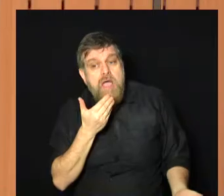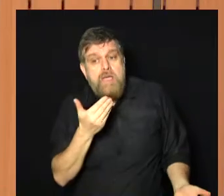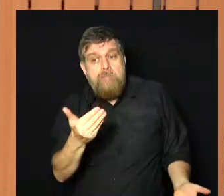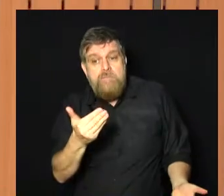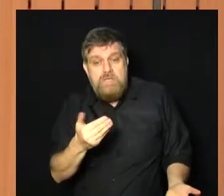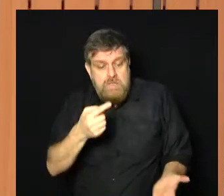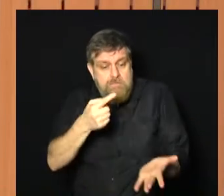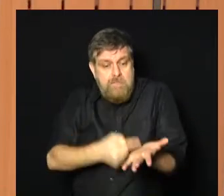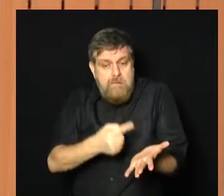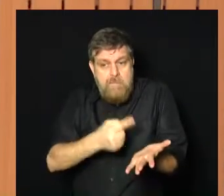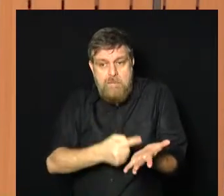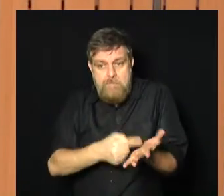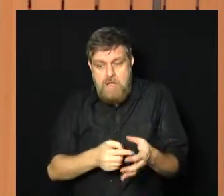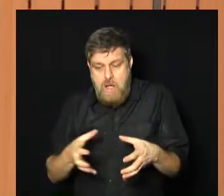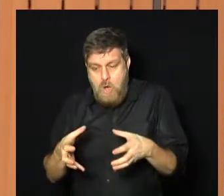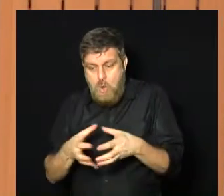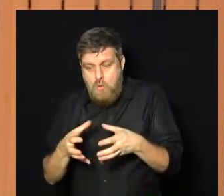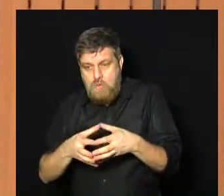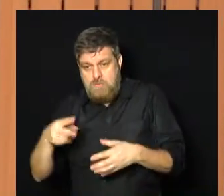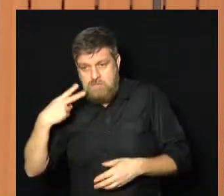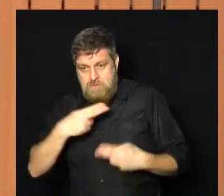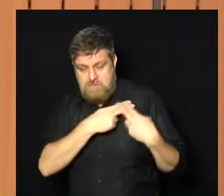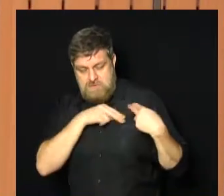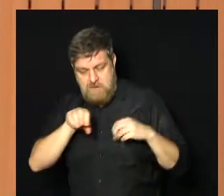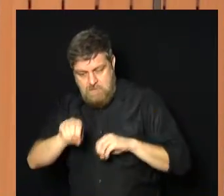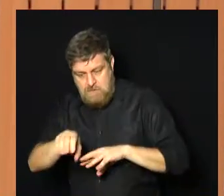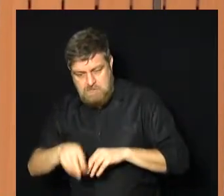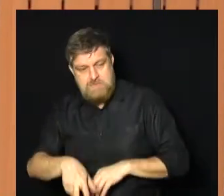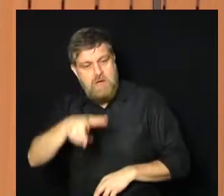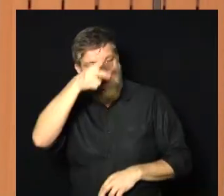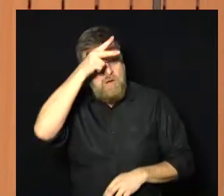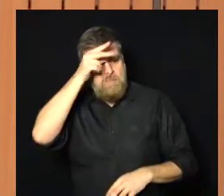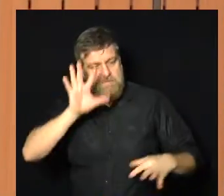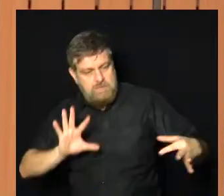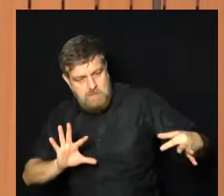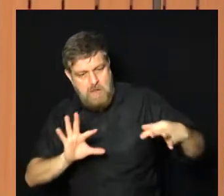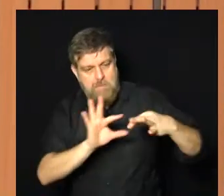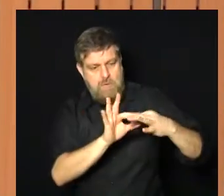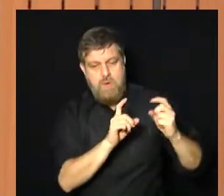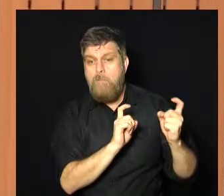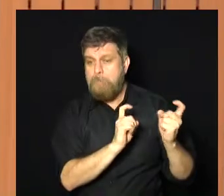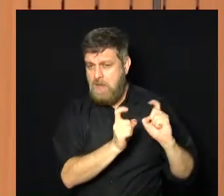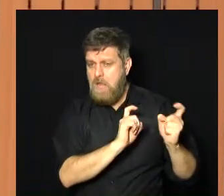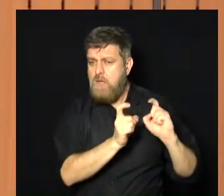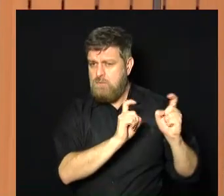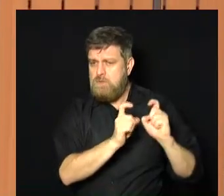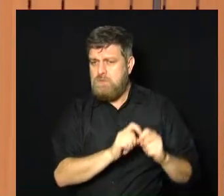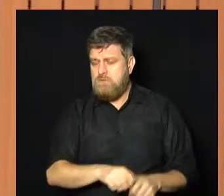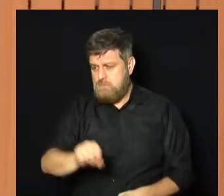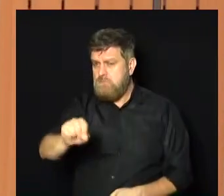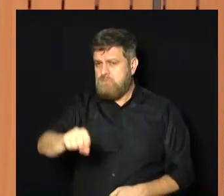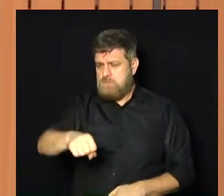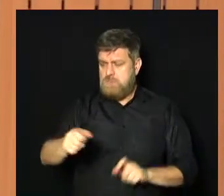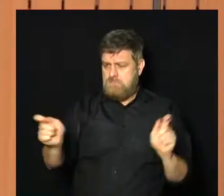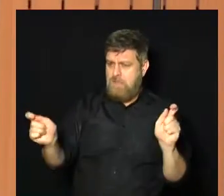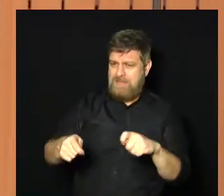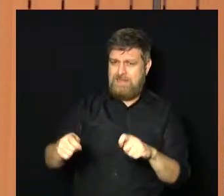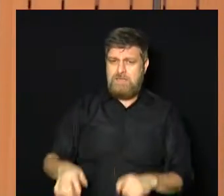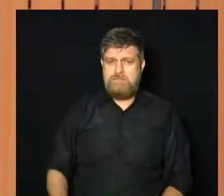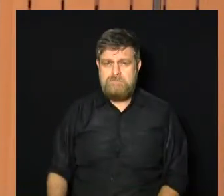entre a comissão e a Prefeitura. Acho que é possível, pode ser um dos encaminhamentos. E só mais